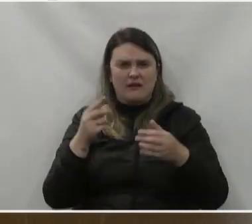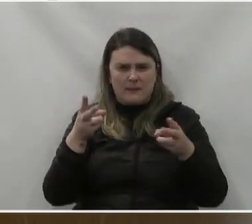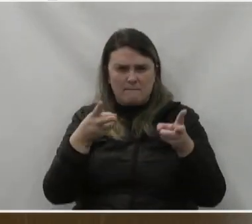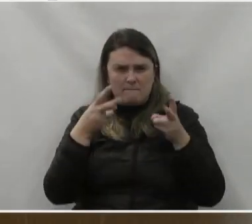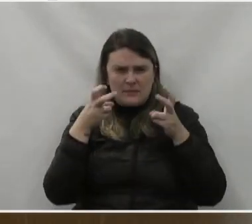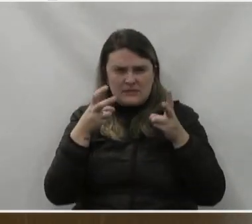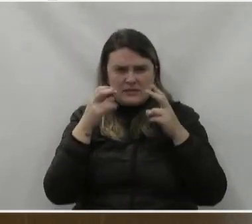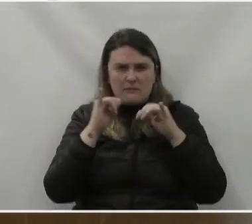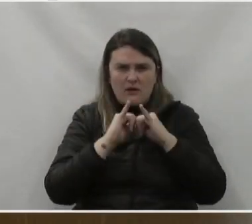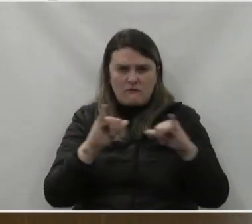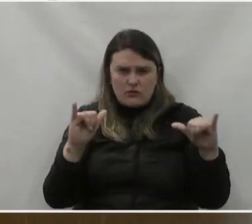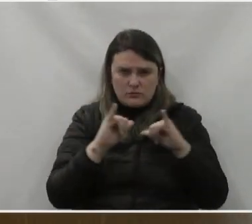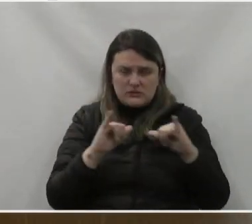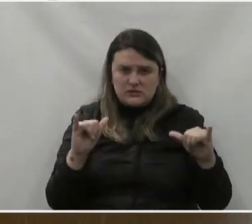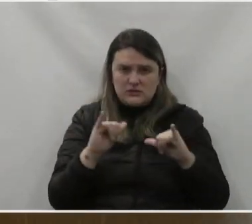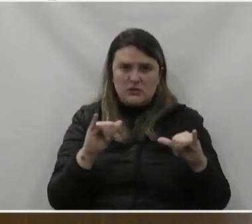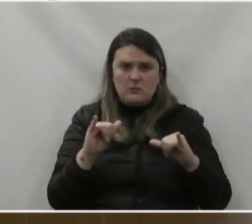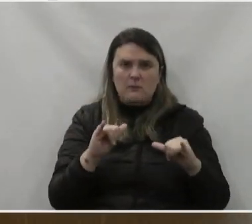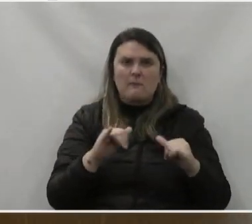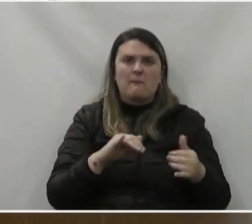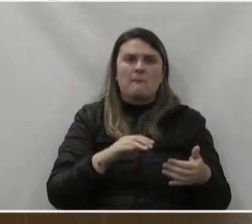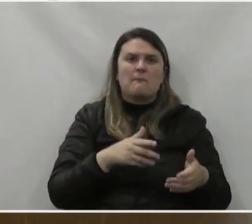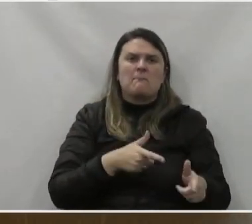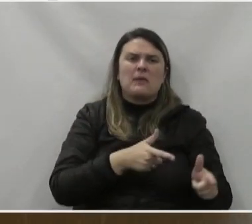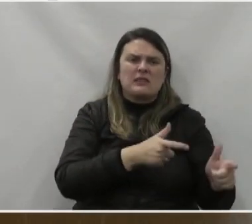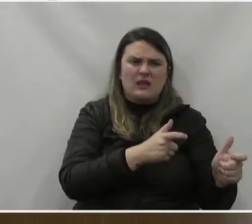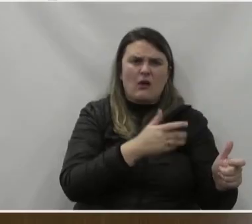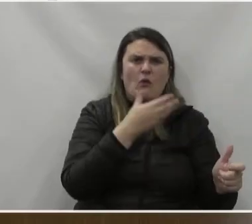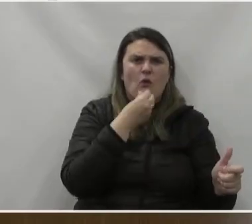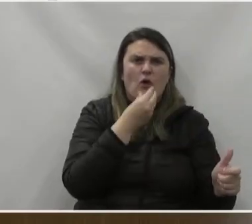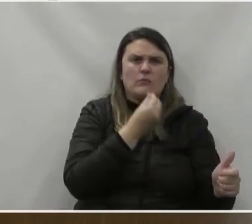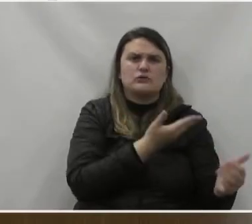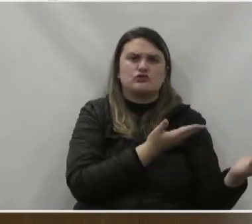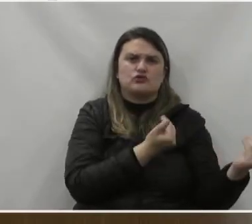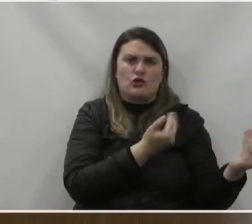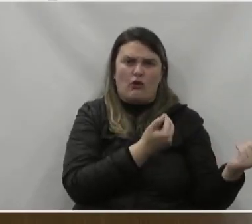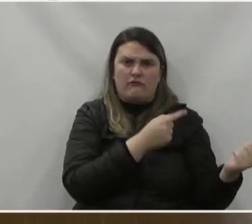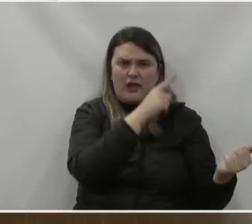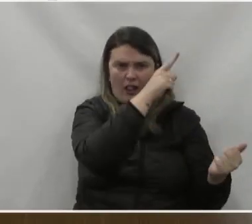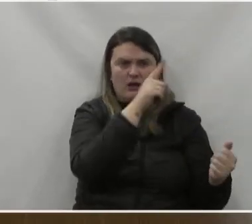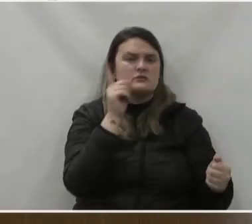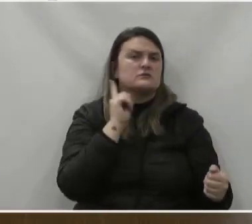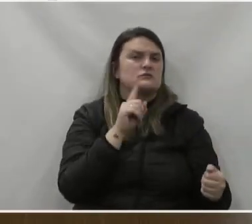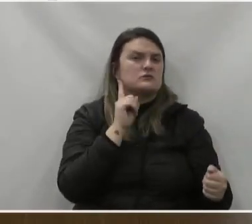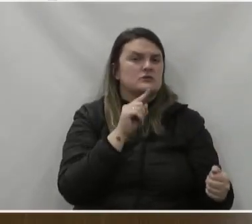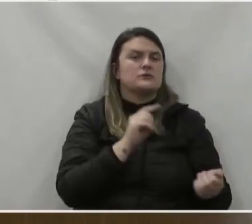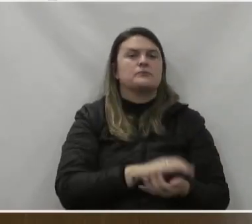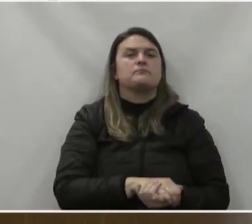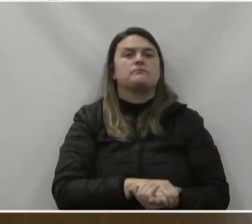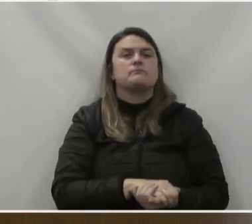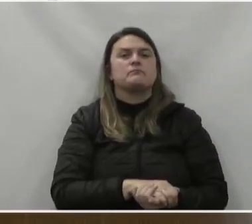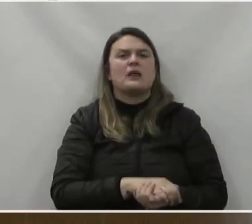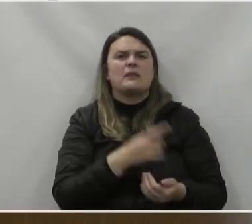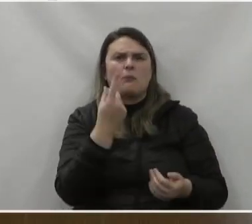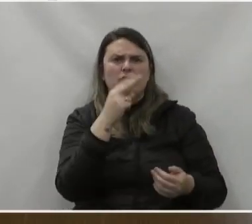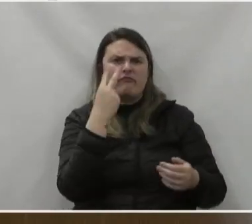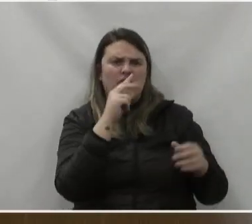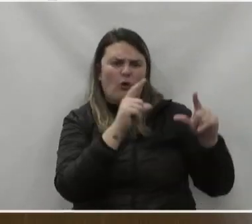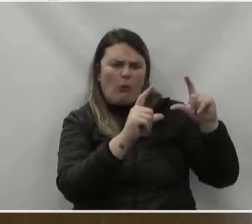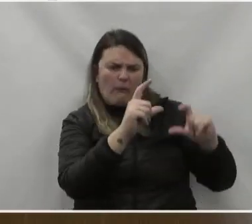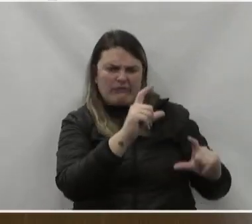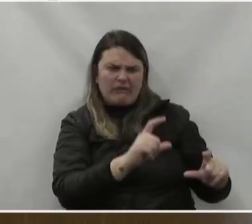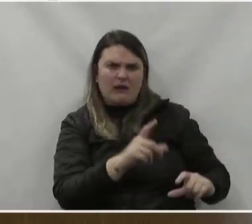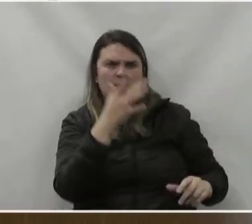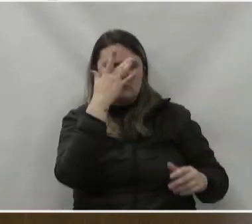tivemos recentemente, meus amigos. Mataram um jovem que se dizia de direita nos Estados Unidos. Depois, o pior é ver comentários maldosos, tiração